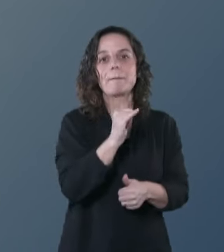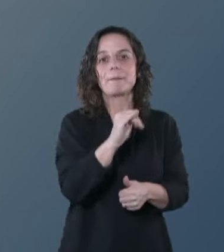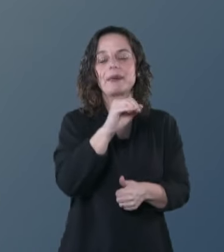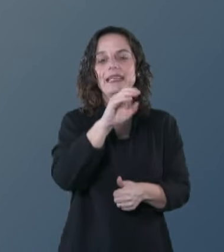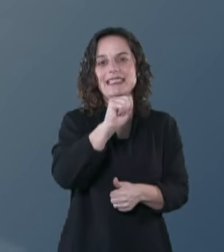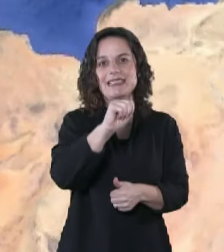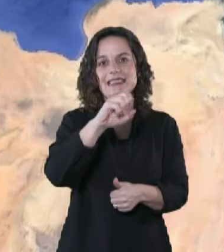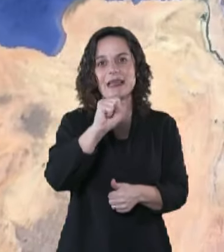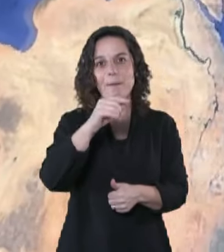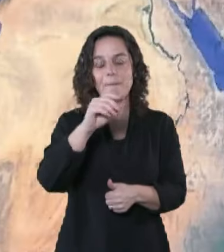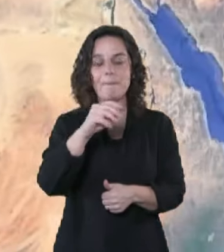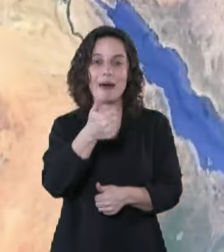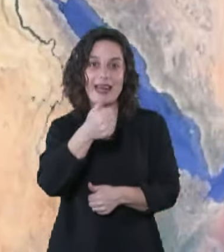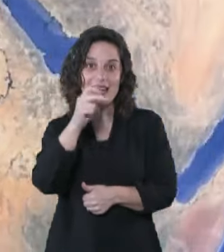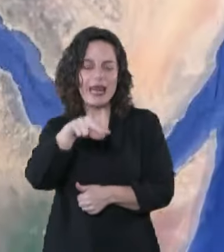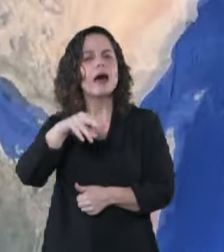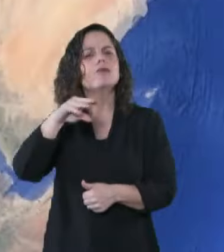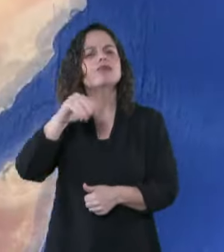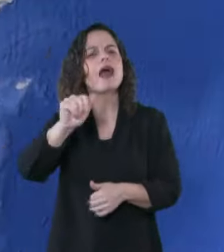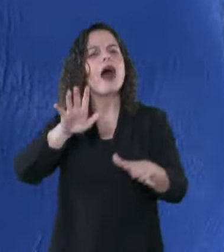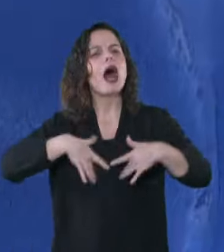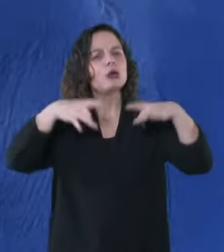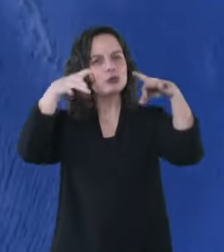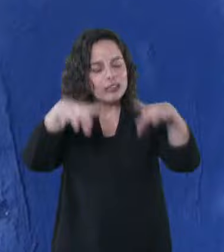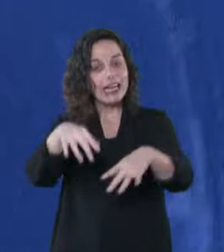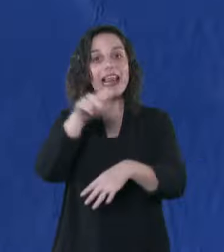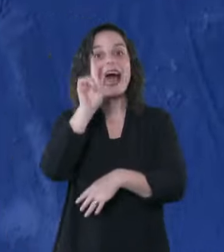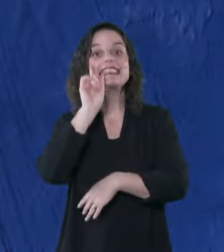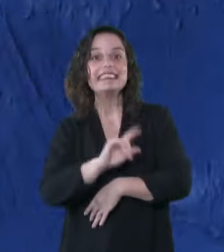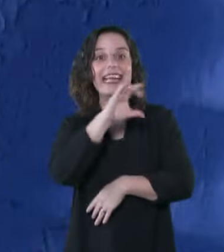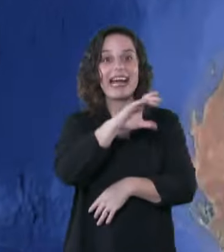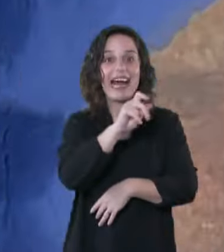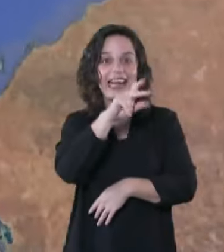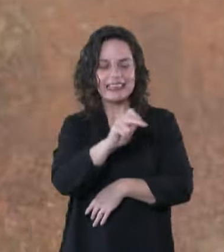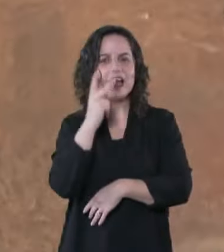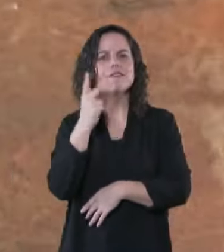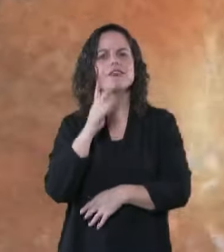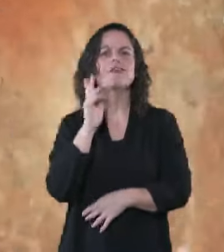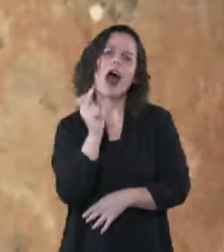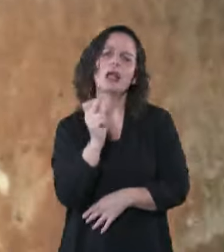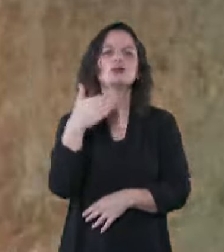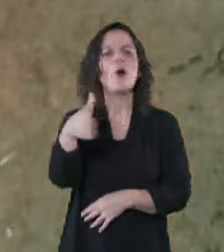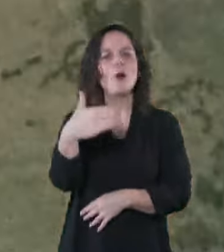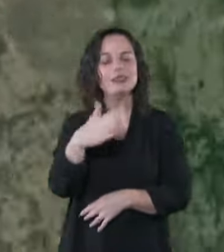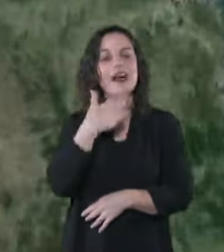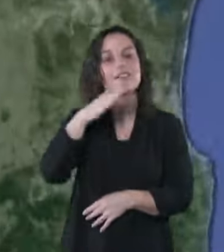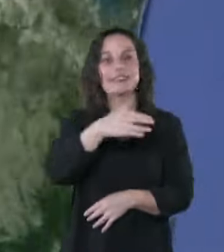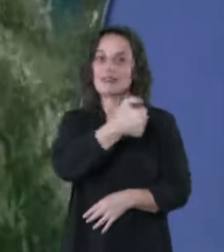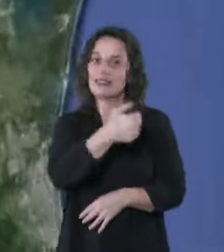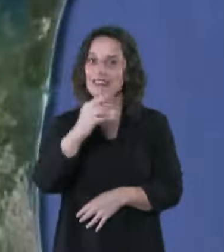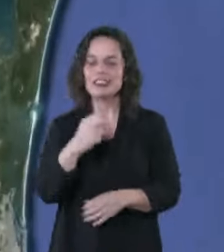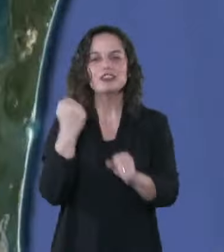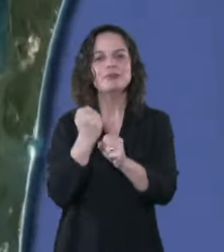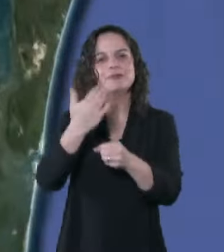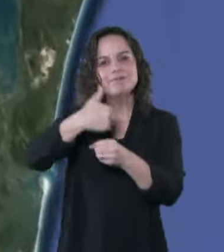da província de Queensland, na Austrália. É lá que se encontra Carla Amorim, a viver há 11 anos. Tem 53 anos e trabalha